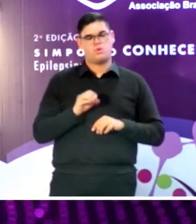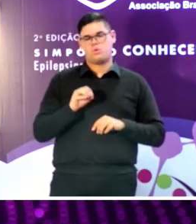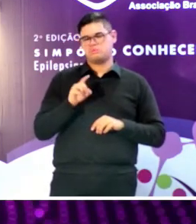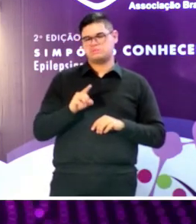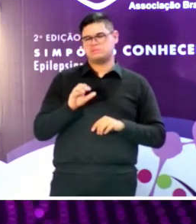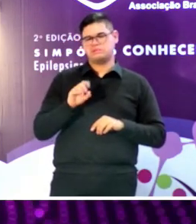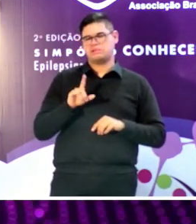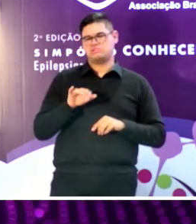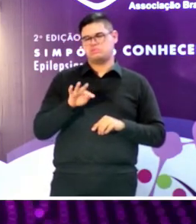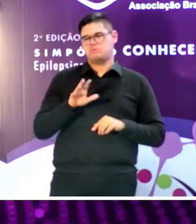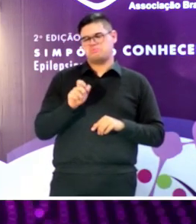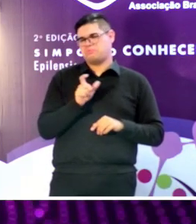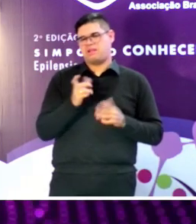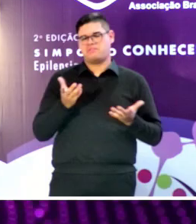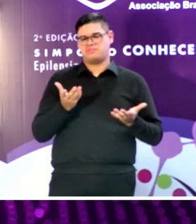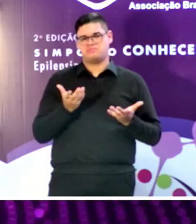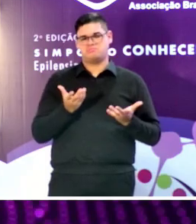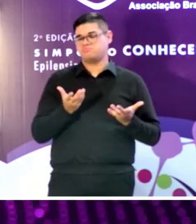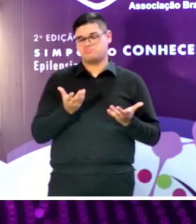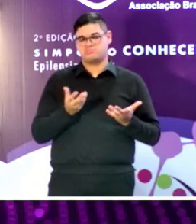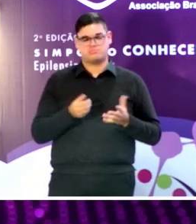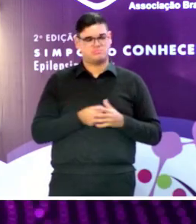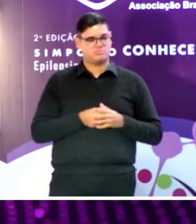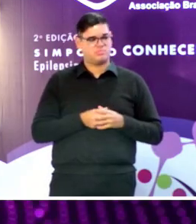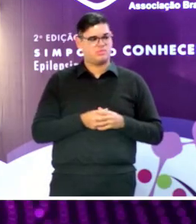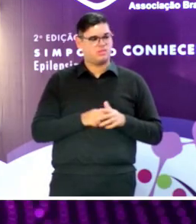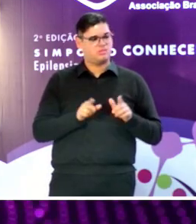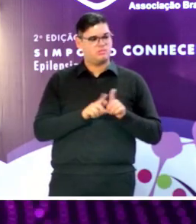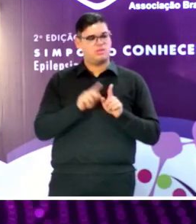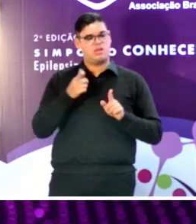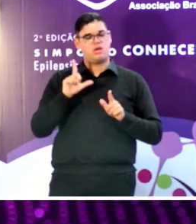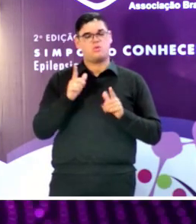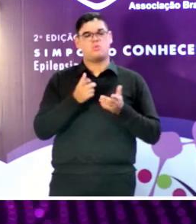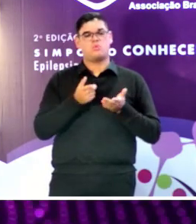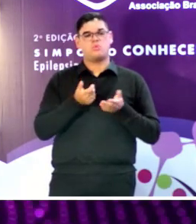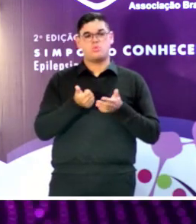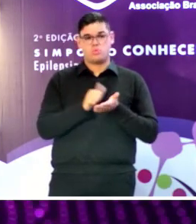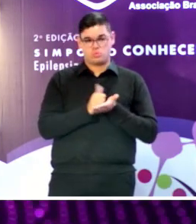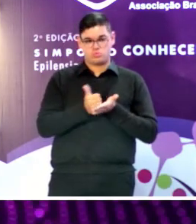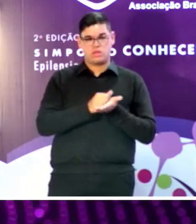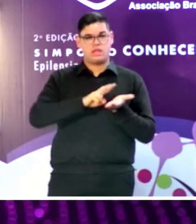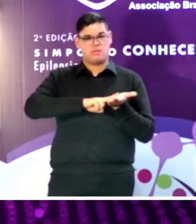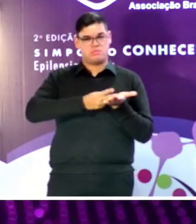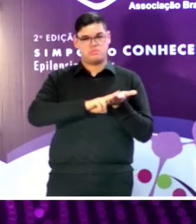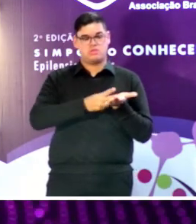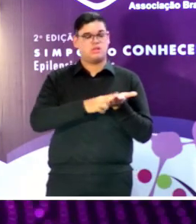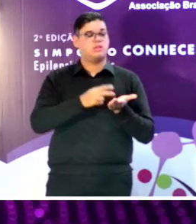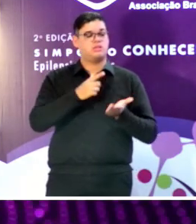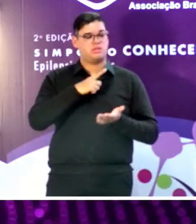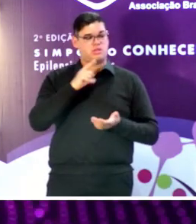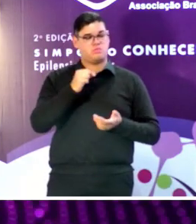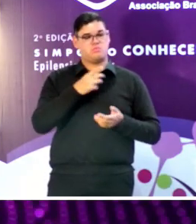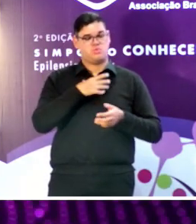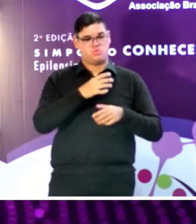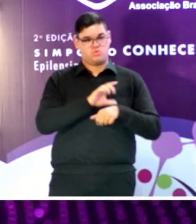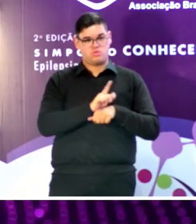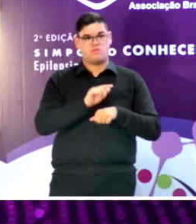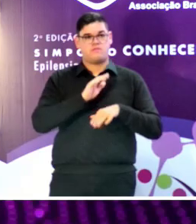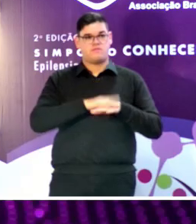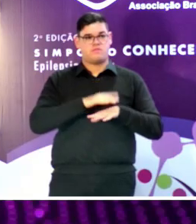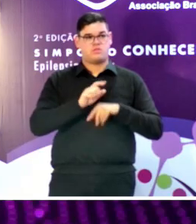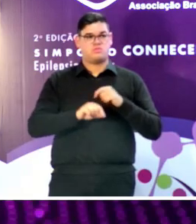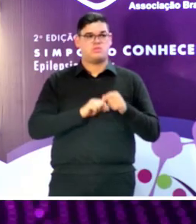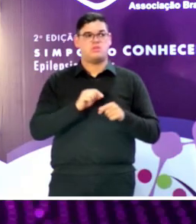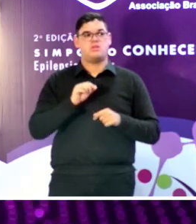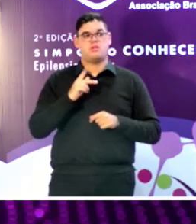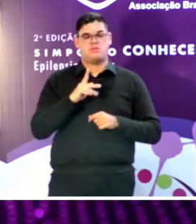quanto o hipotálamo. E o outro é o controle da epilepsia. Então, a gente tem um modelo de epilepsia que a gente faz com